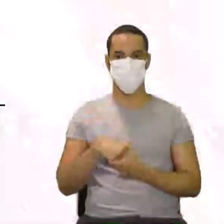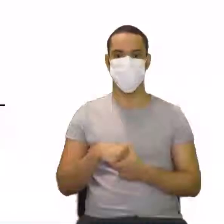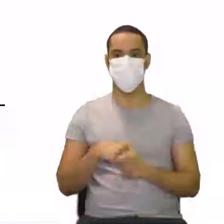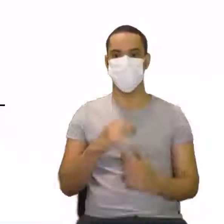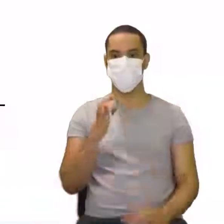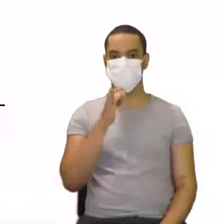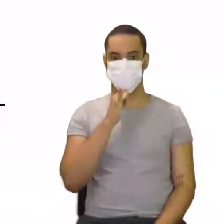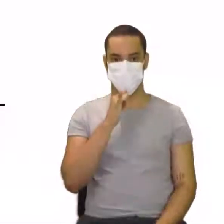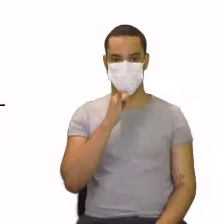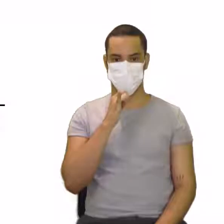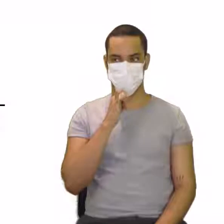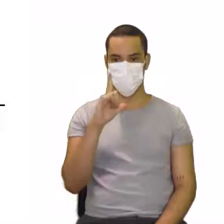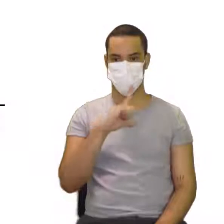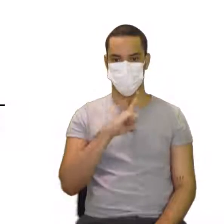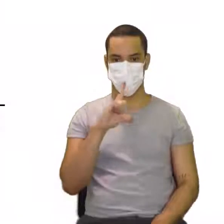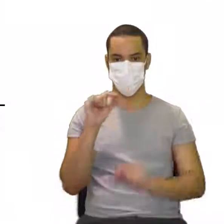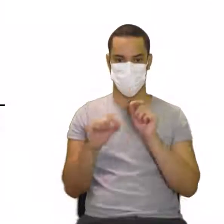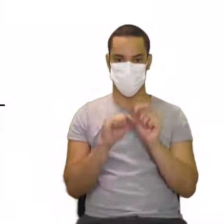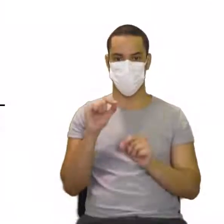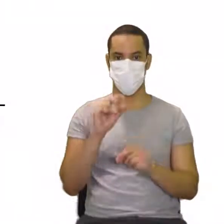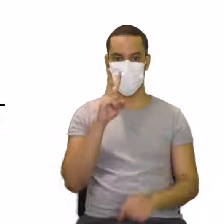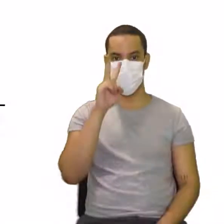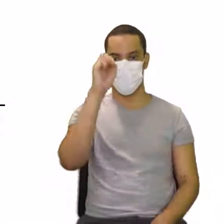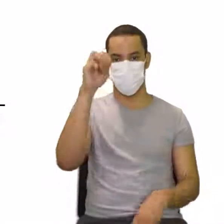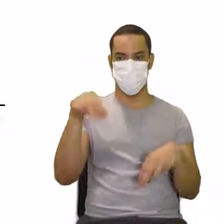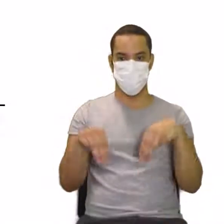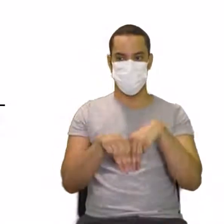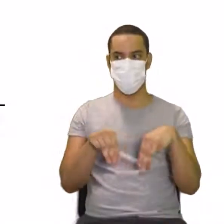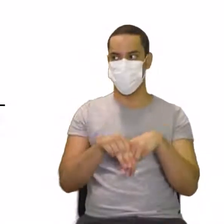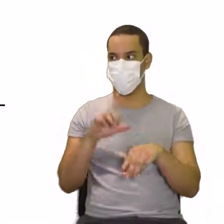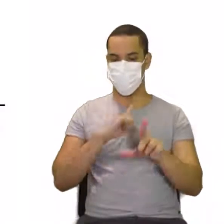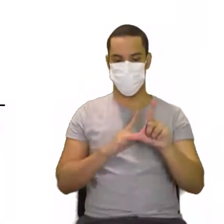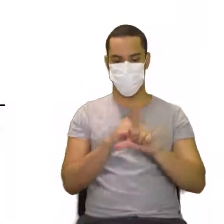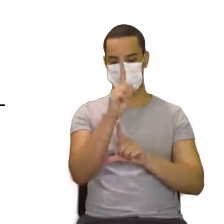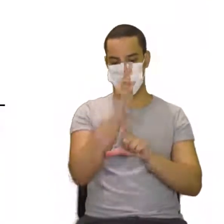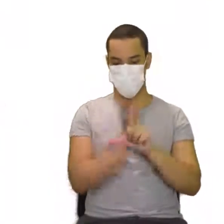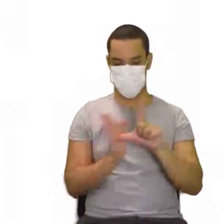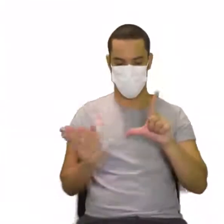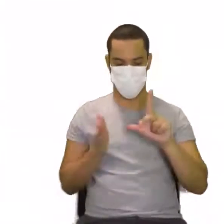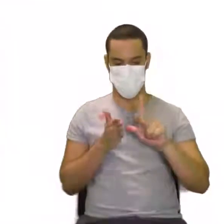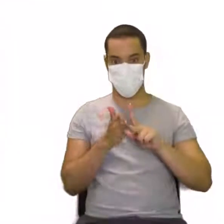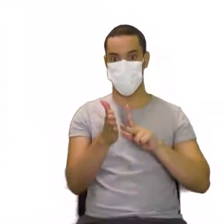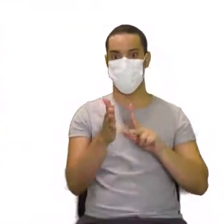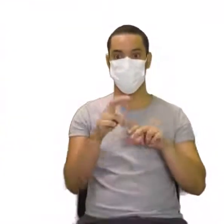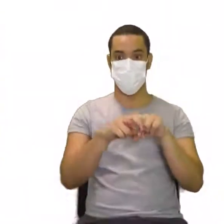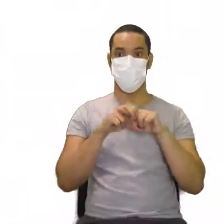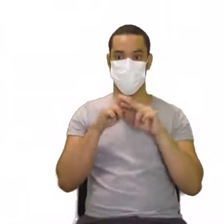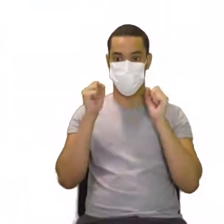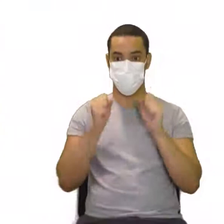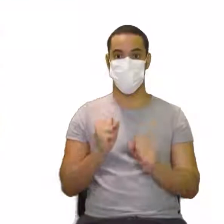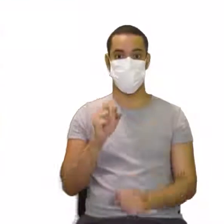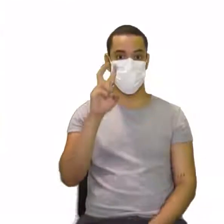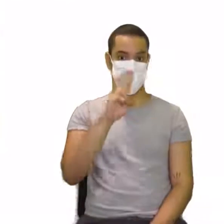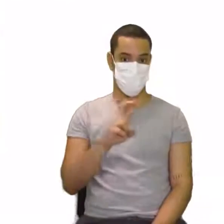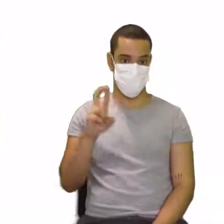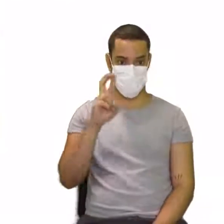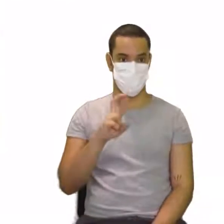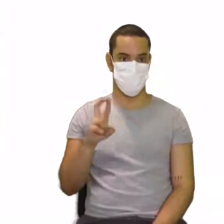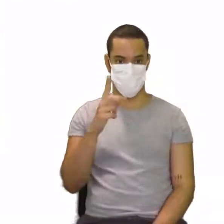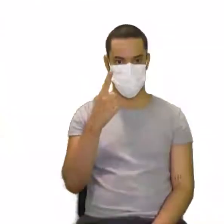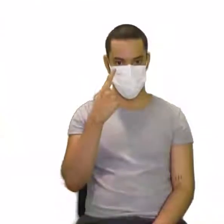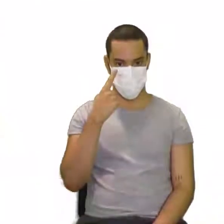ali, nós temos que a força magnética ela é perpendicular. Ok? E a gente pode fazer essa observação aqui. Olha